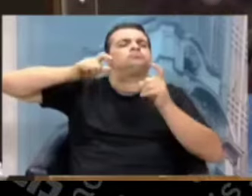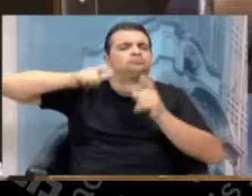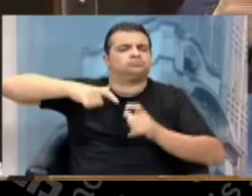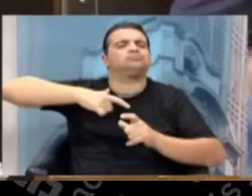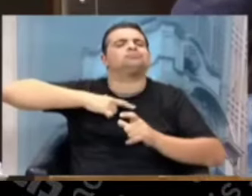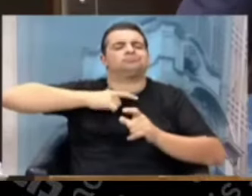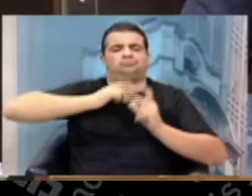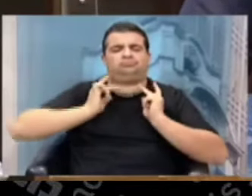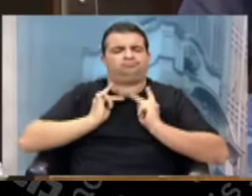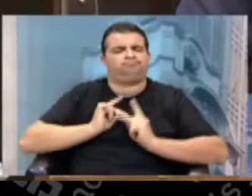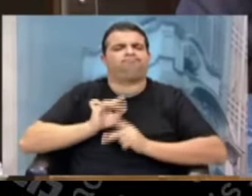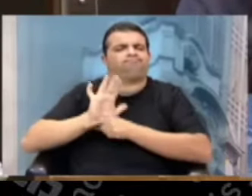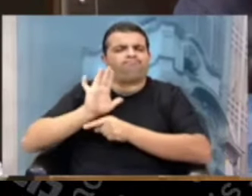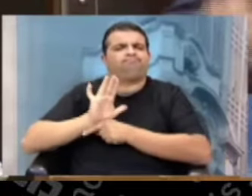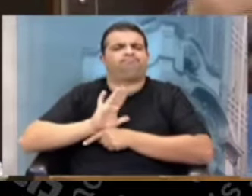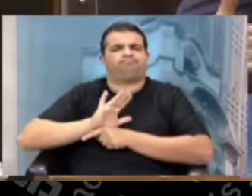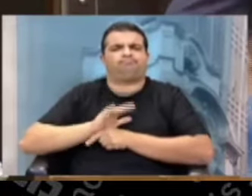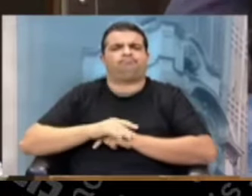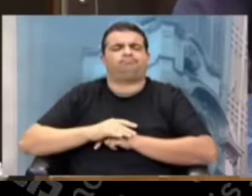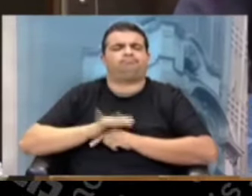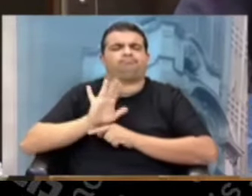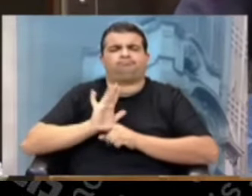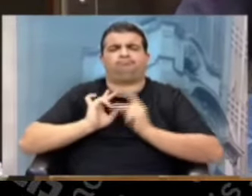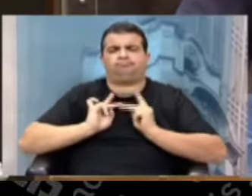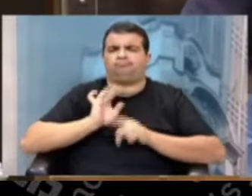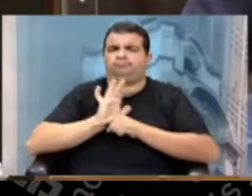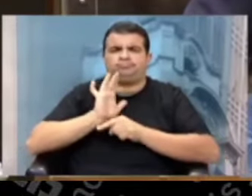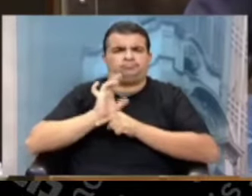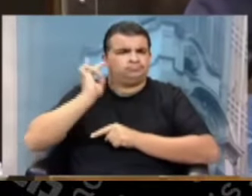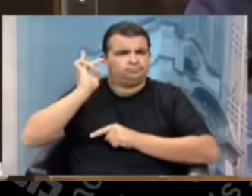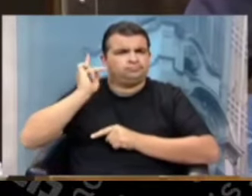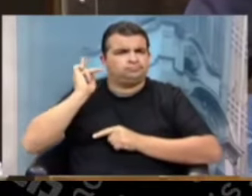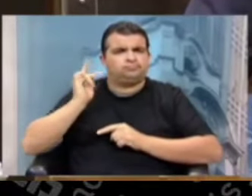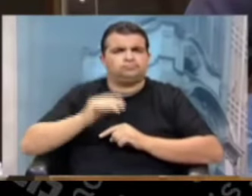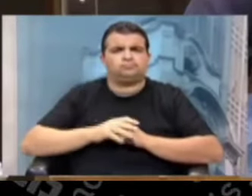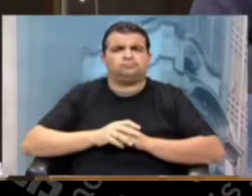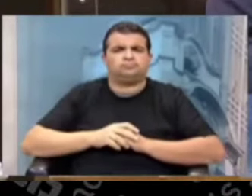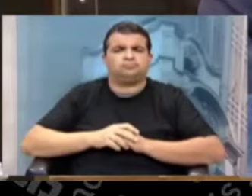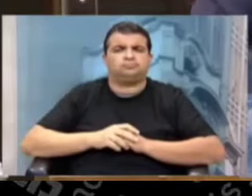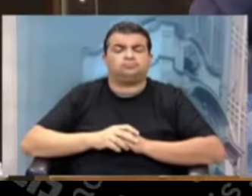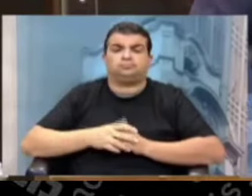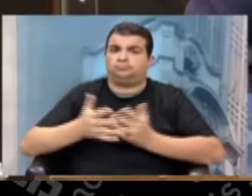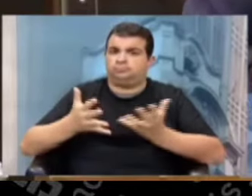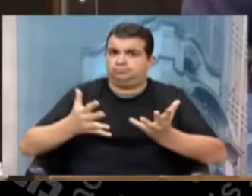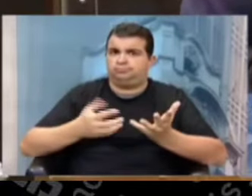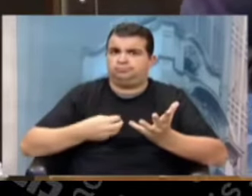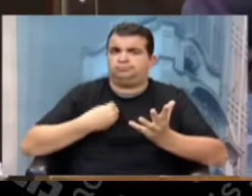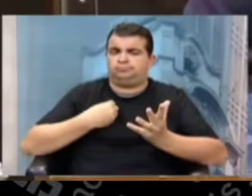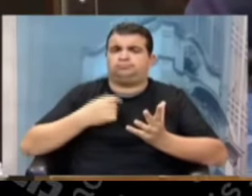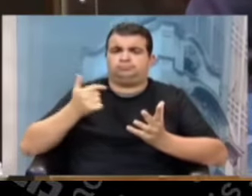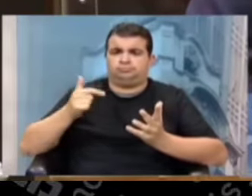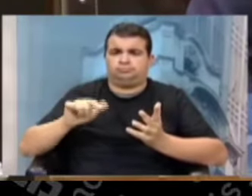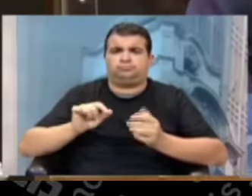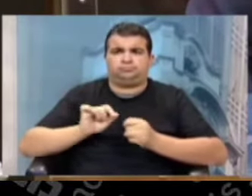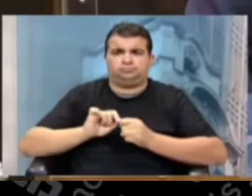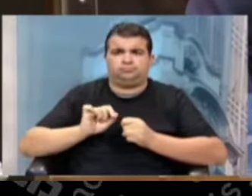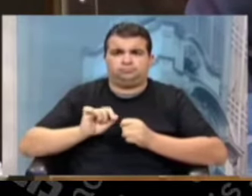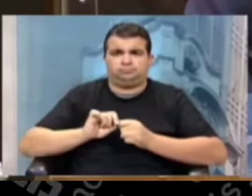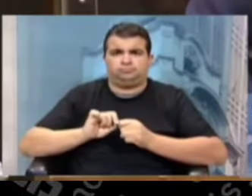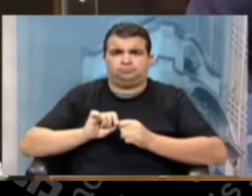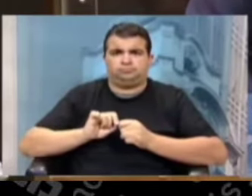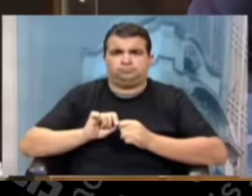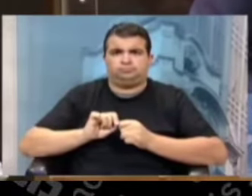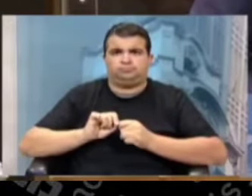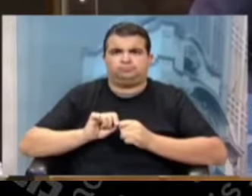quem defende essa prática, quem defende essa ideologia. E agora estamos apresentando